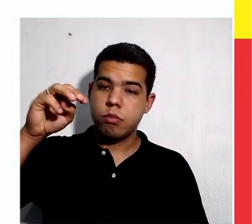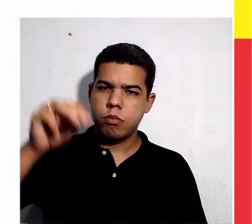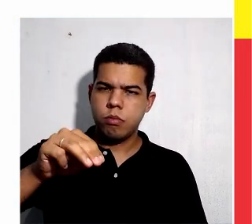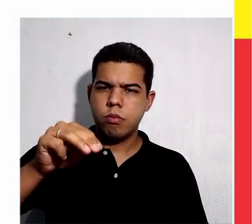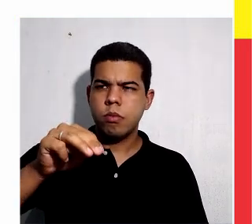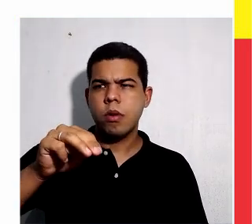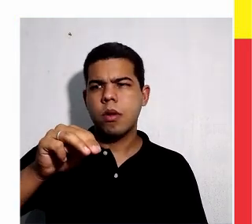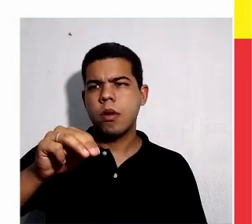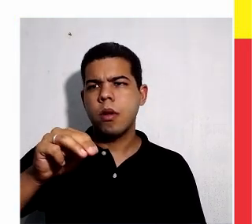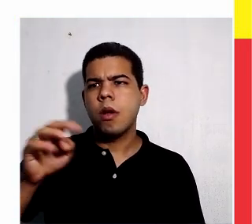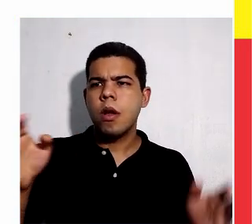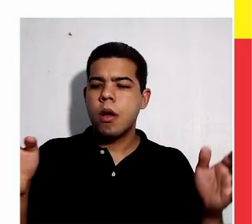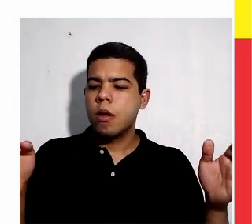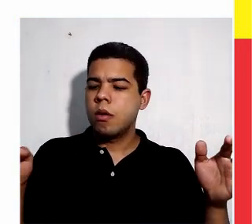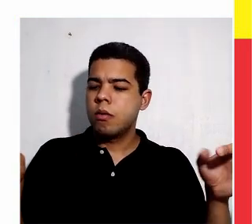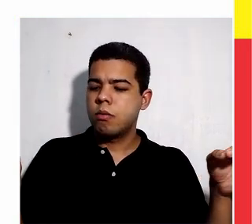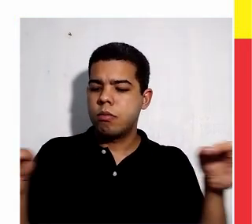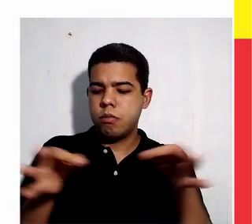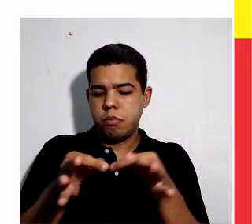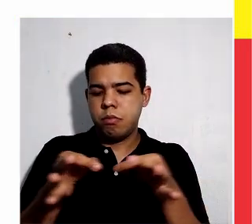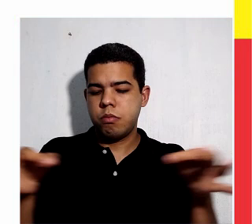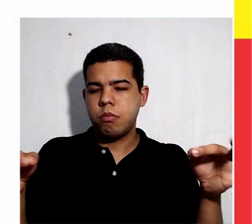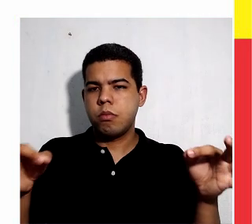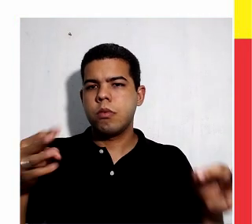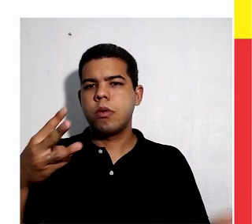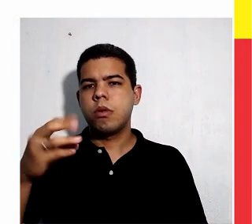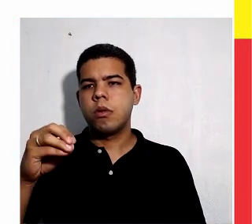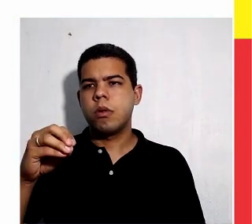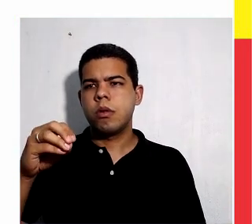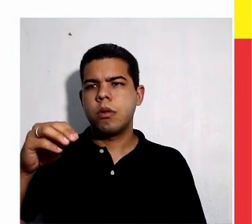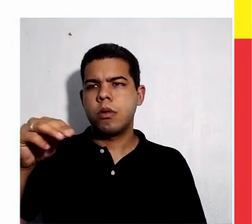comprimento menor. Qual é a área que os